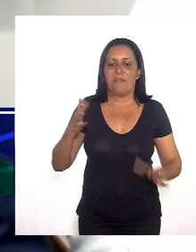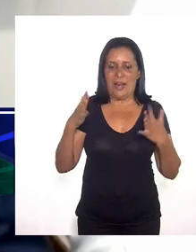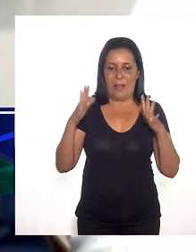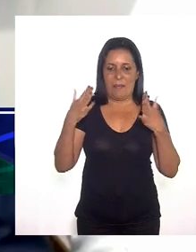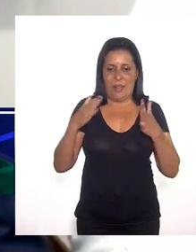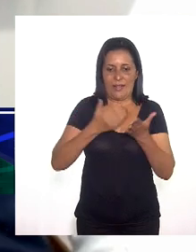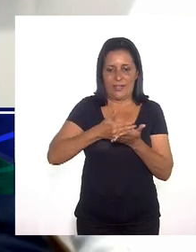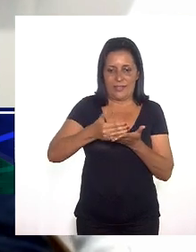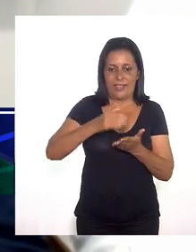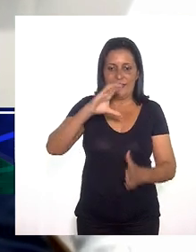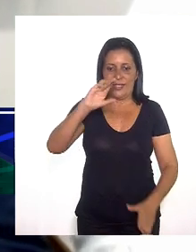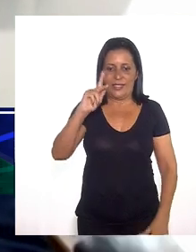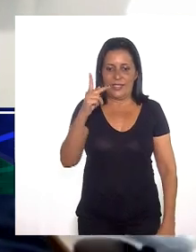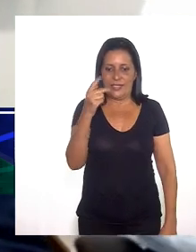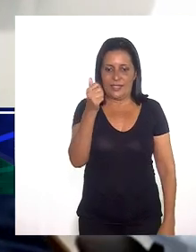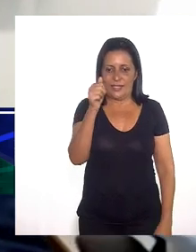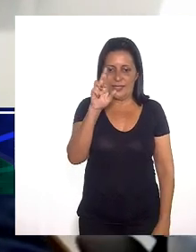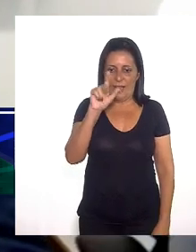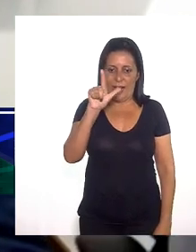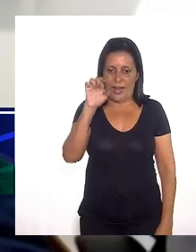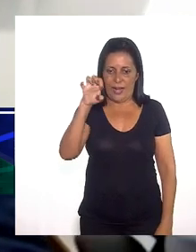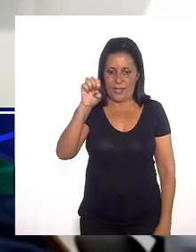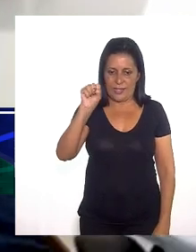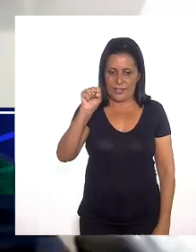Deputado Charles Batista.